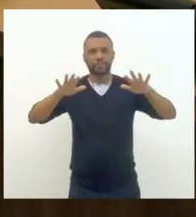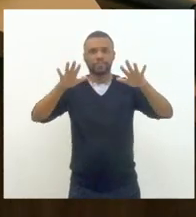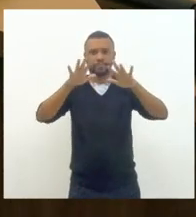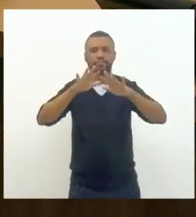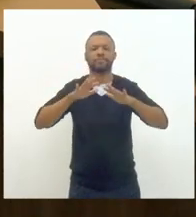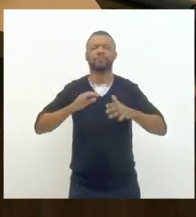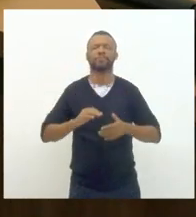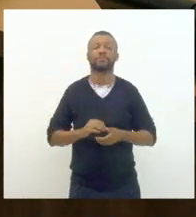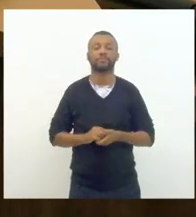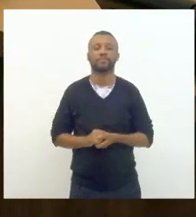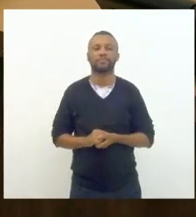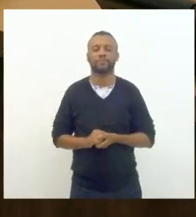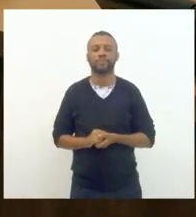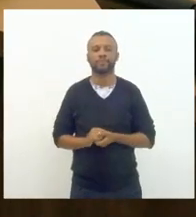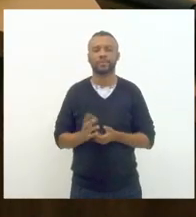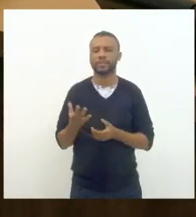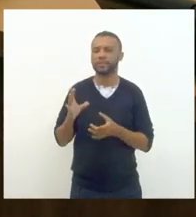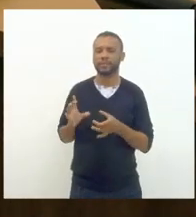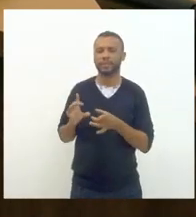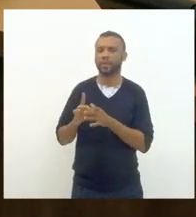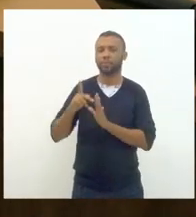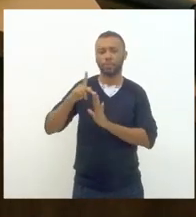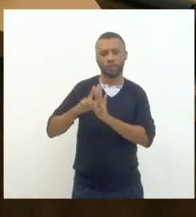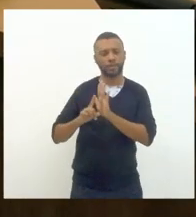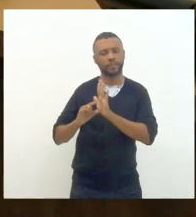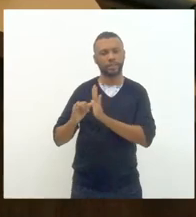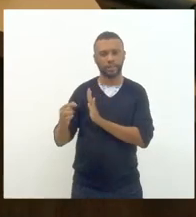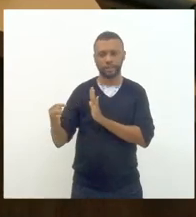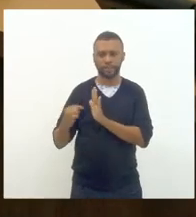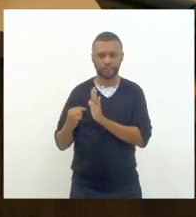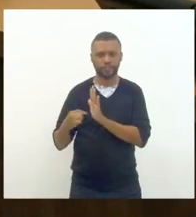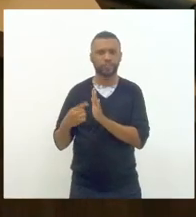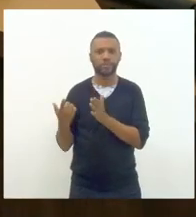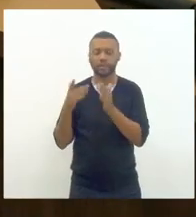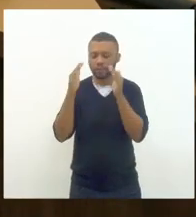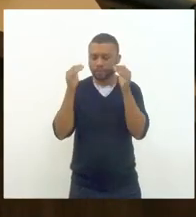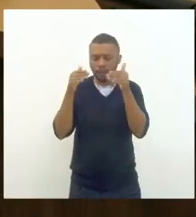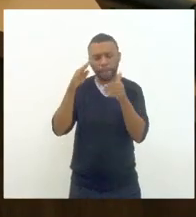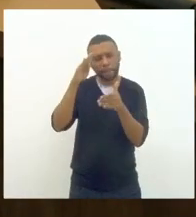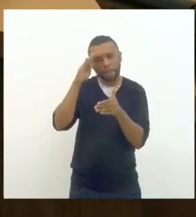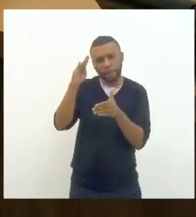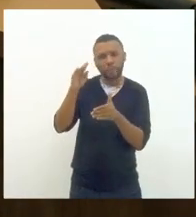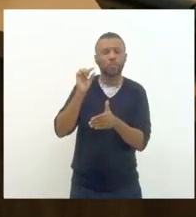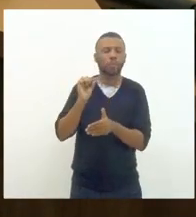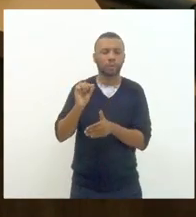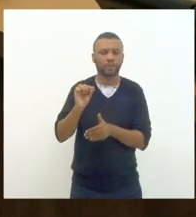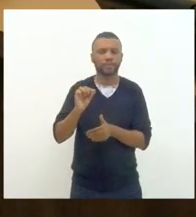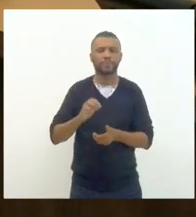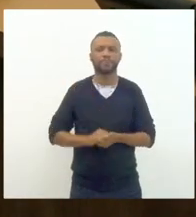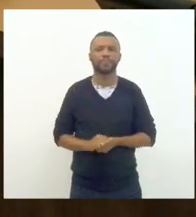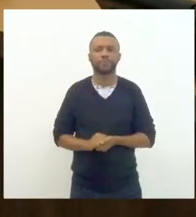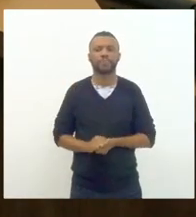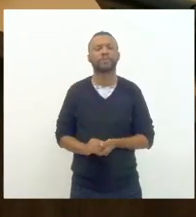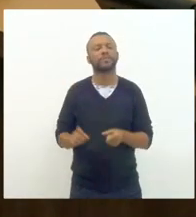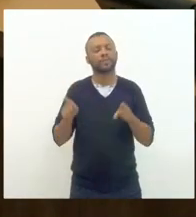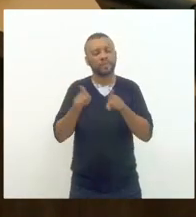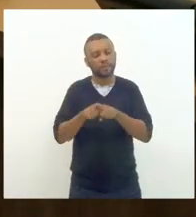de generalidade dos projetos de lei e que especificamente